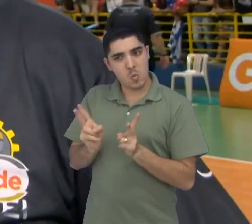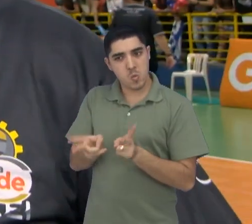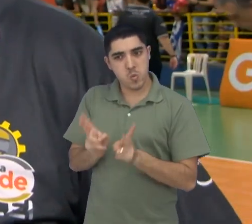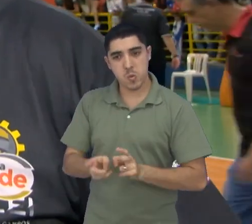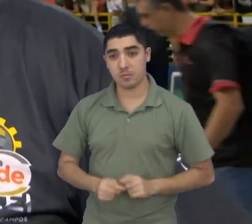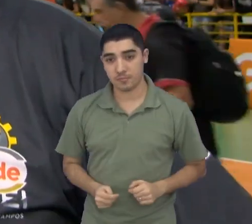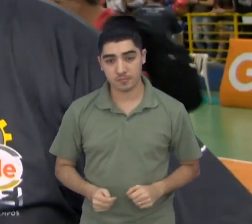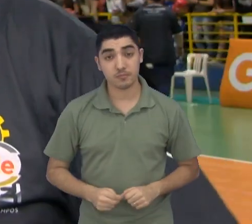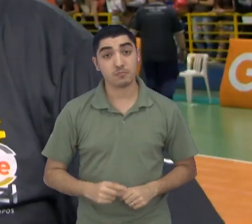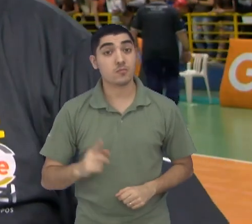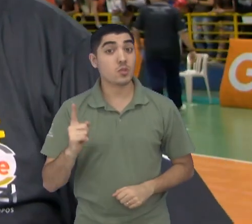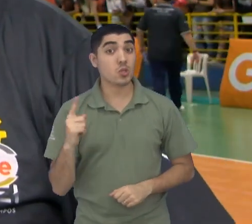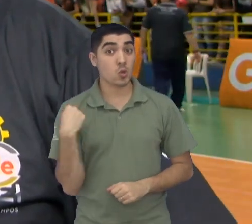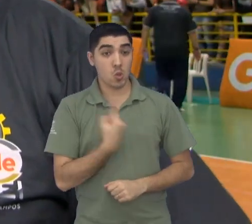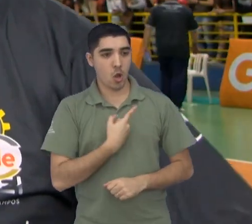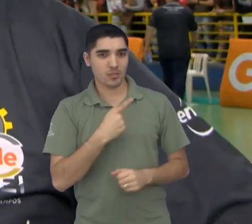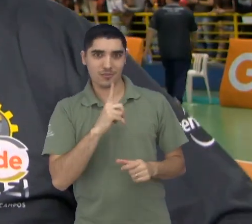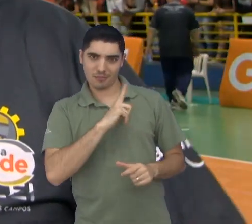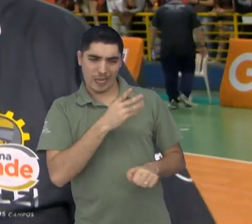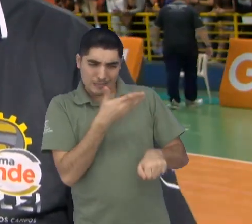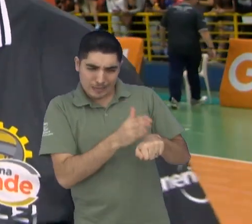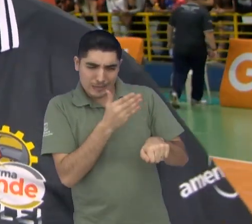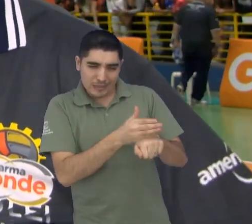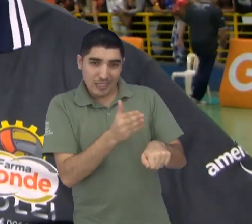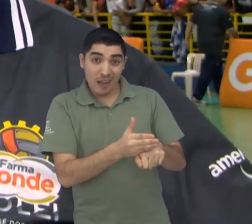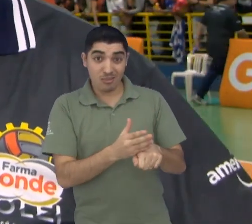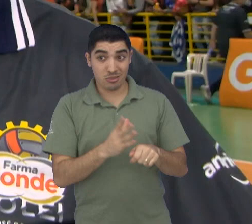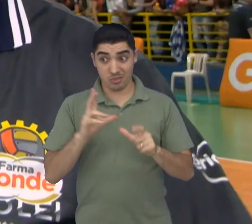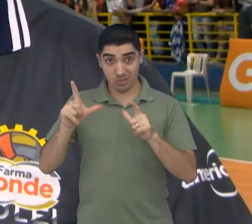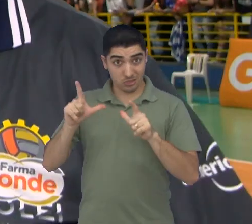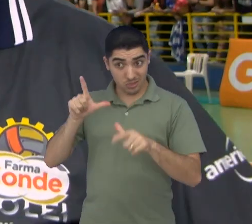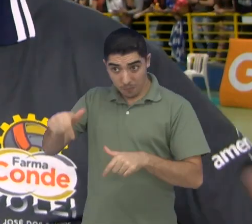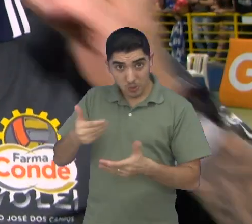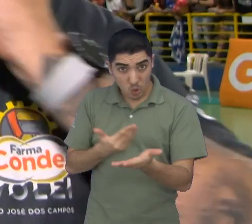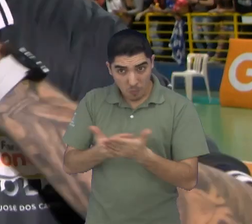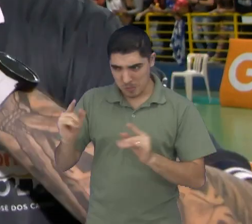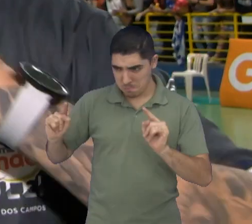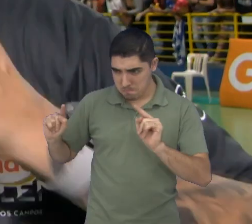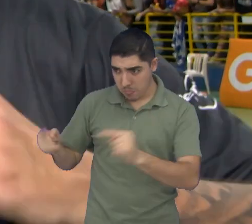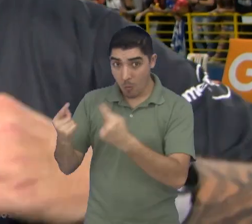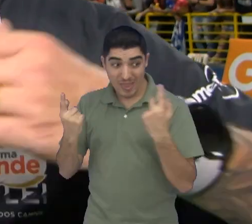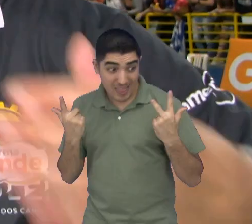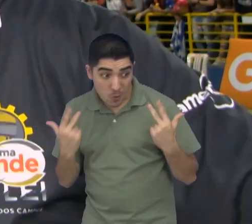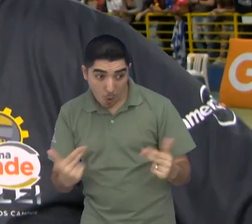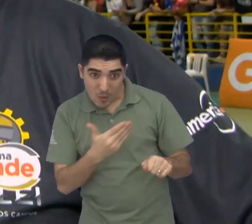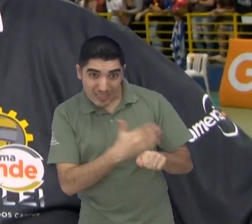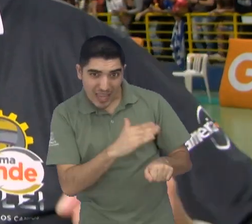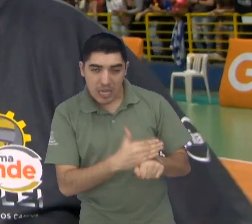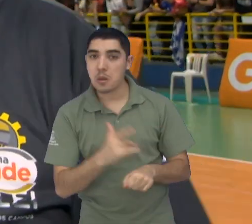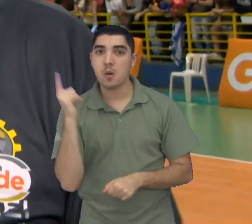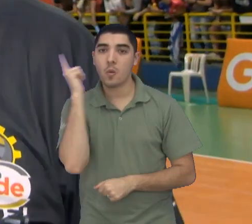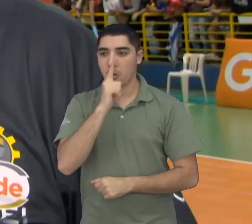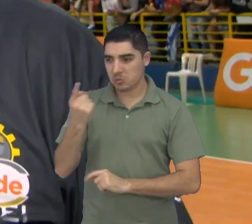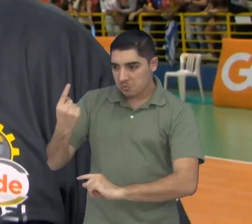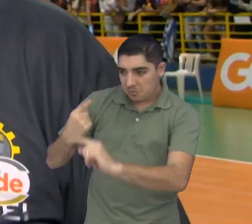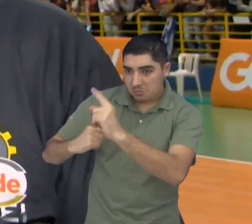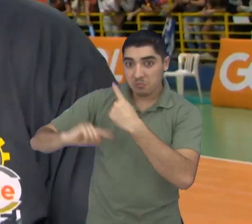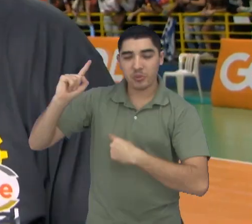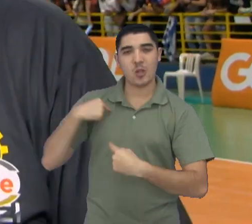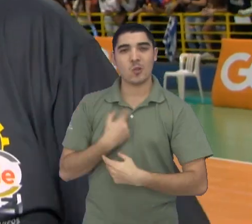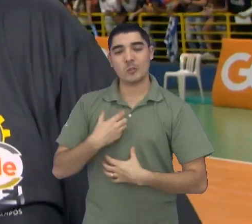conseguindo replicar na quadra o que a gente está treinando, só dá motivação e a gente fica cada vez mais motivado,